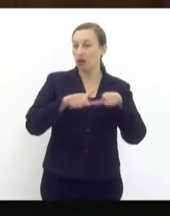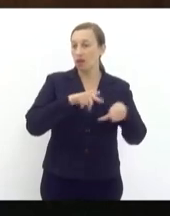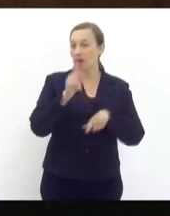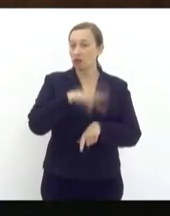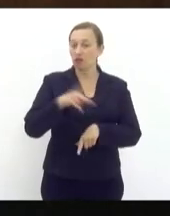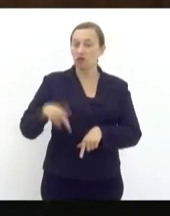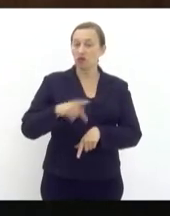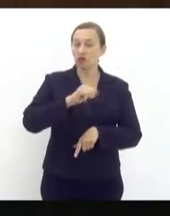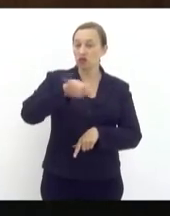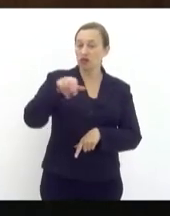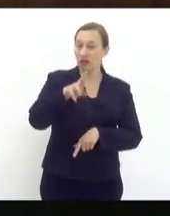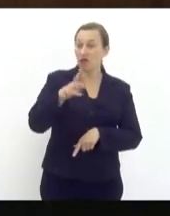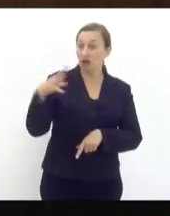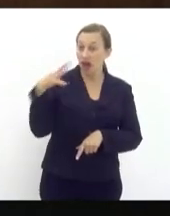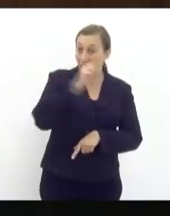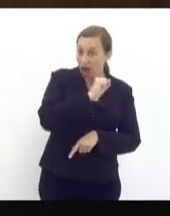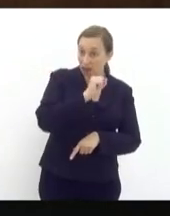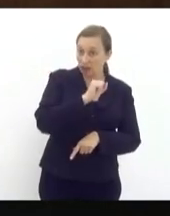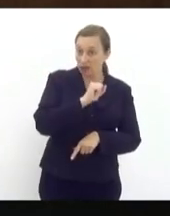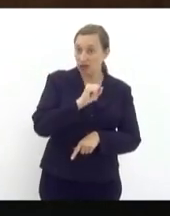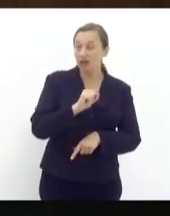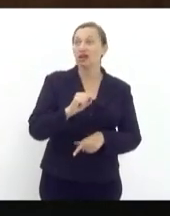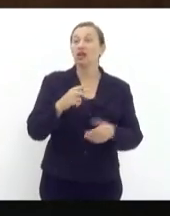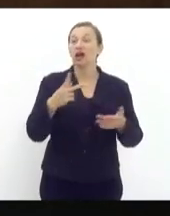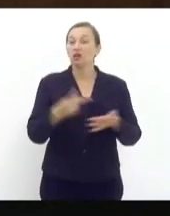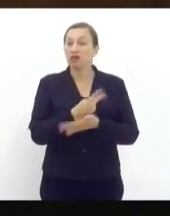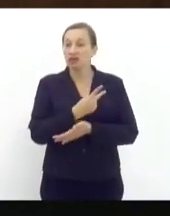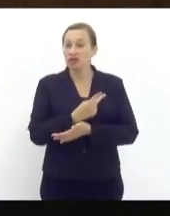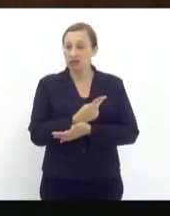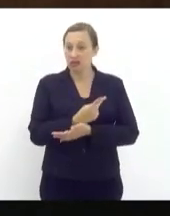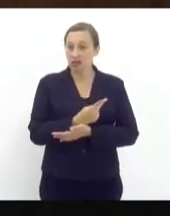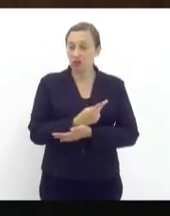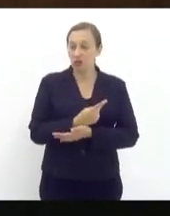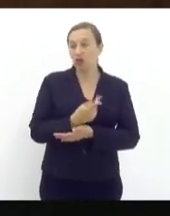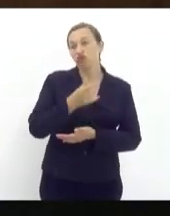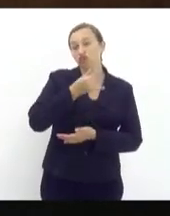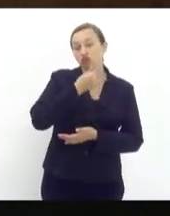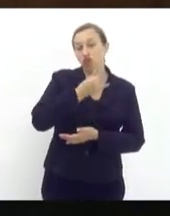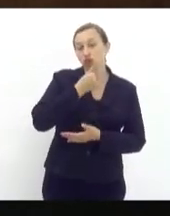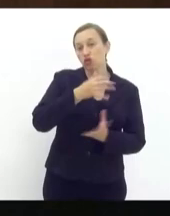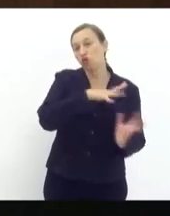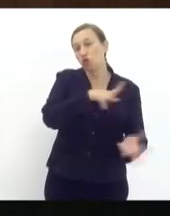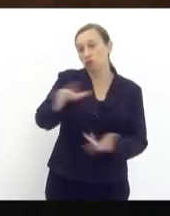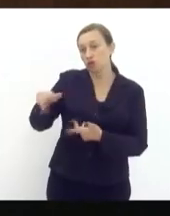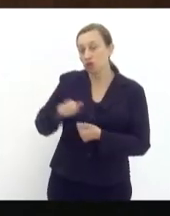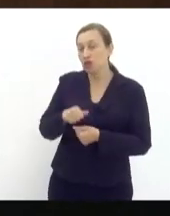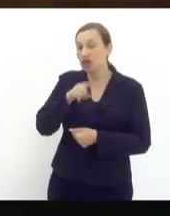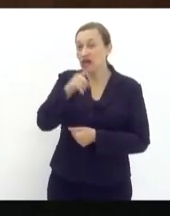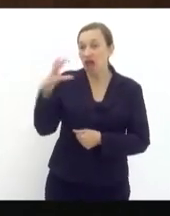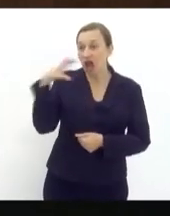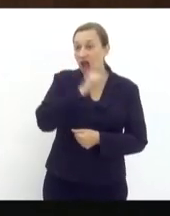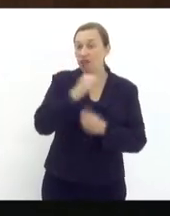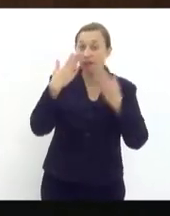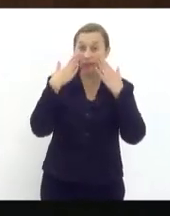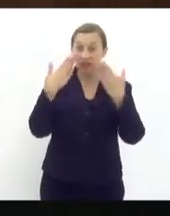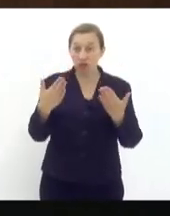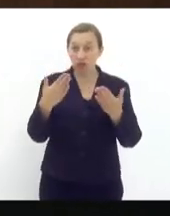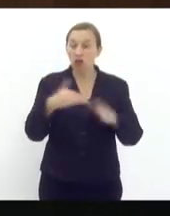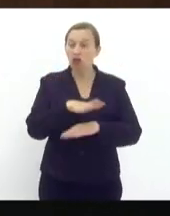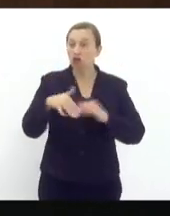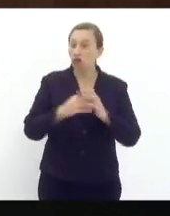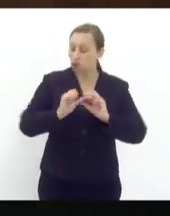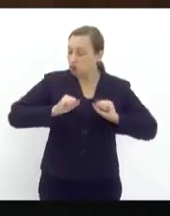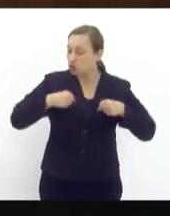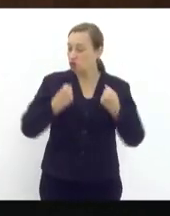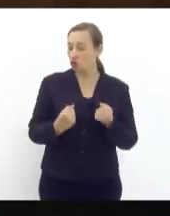velocidade assim que houve esse caso que nos assombrou o mundo inteiro ele prontamente apresentou E aí todo o